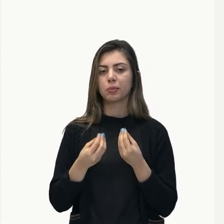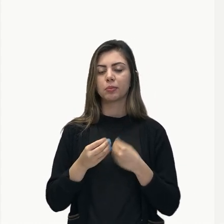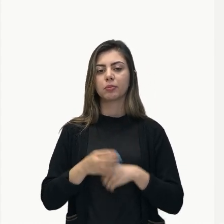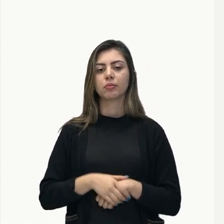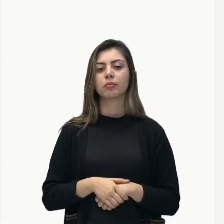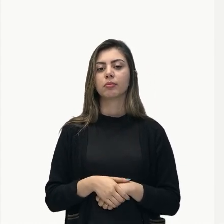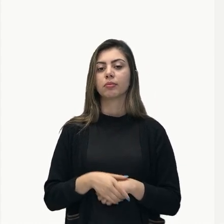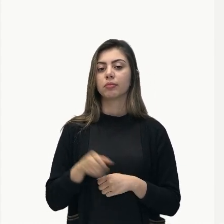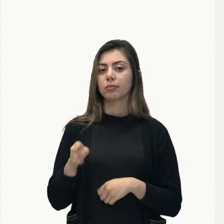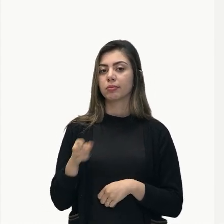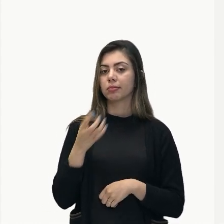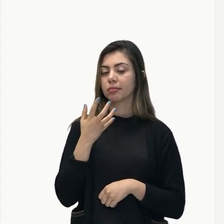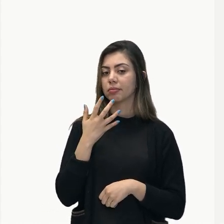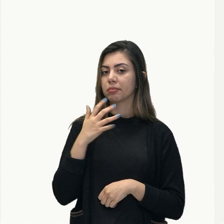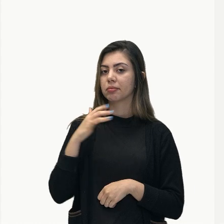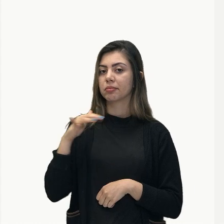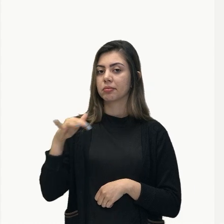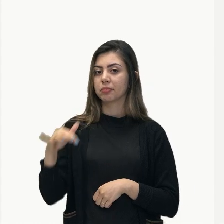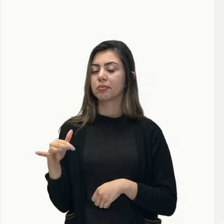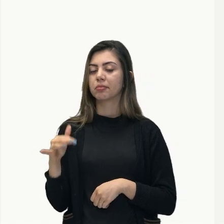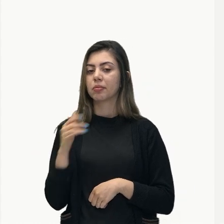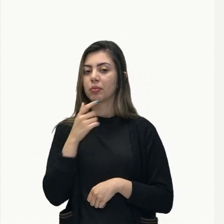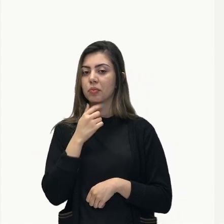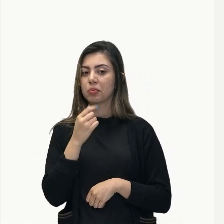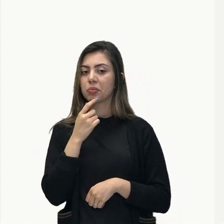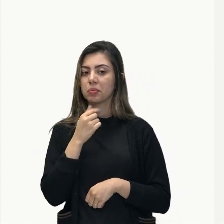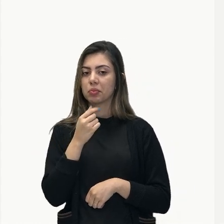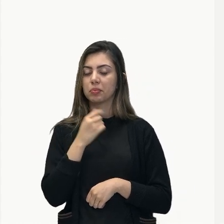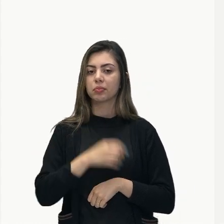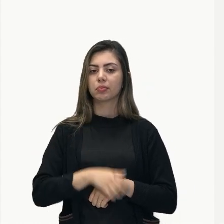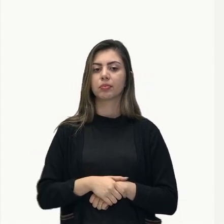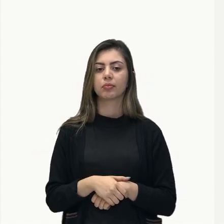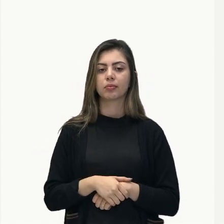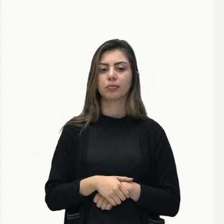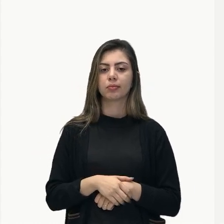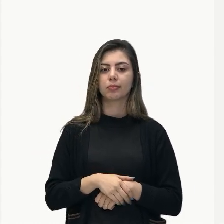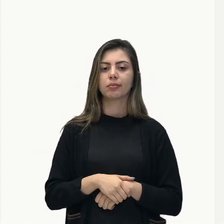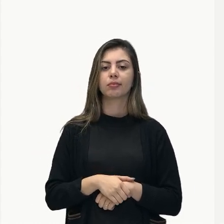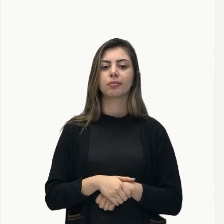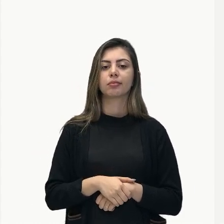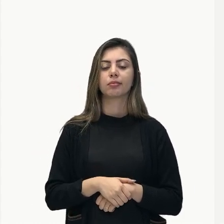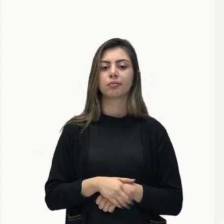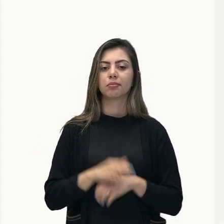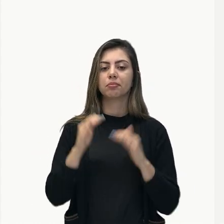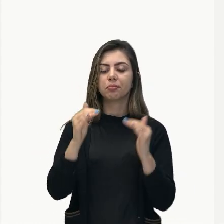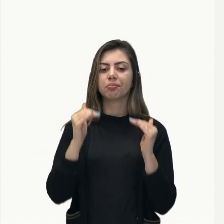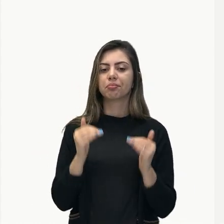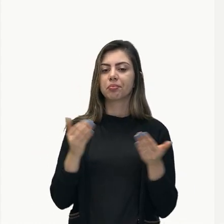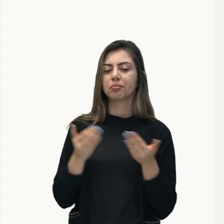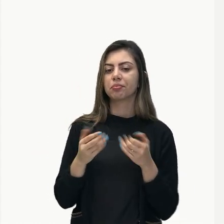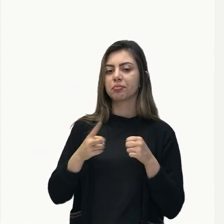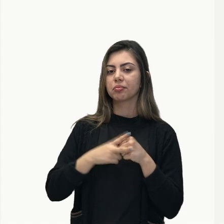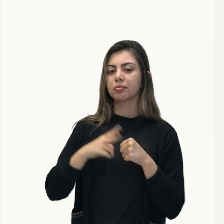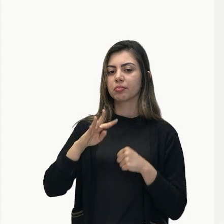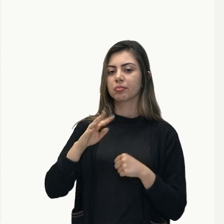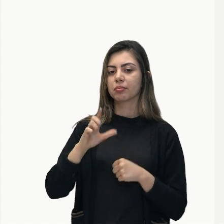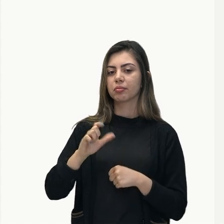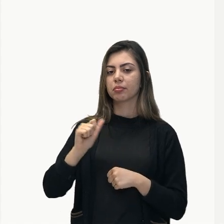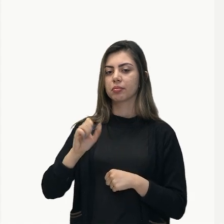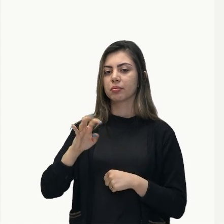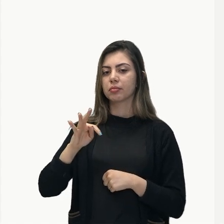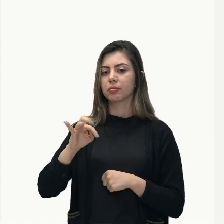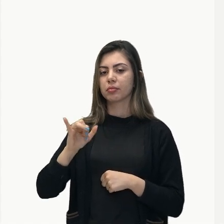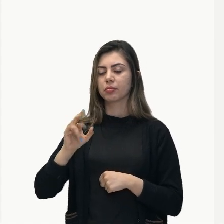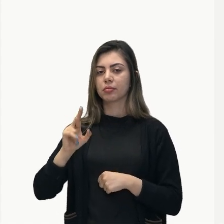os meninos se submetiam, ok? Vamos agora com o verbo latir. Latir não é bater,